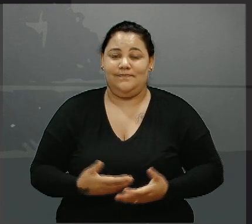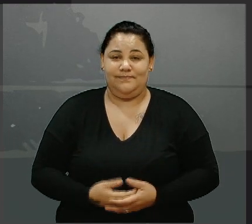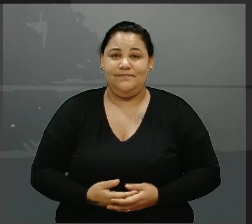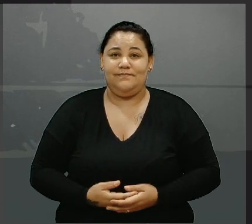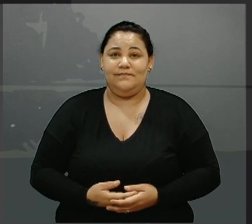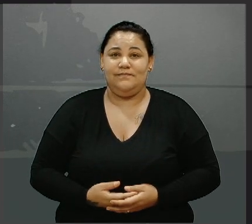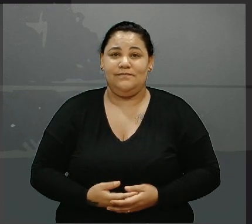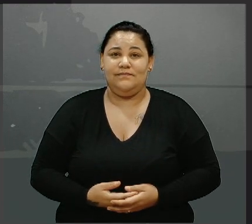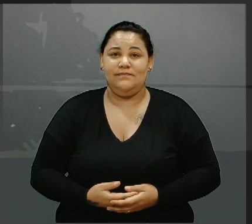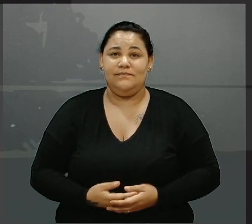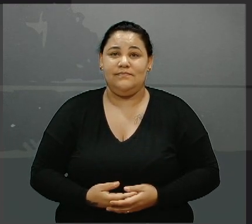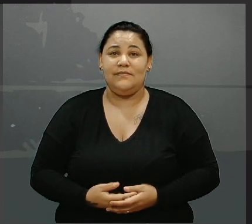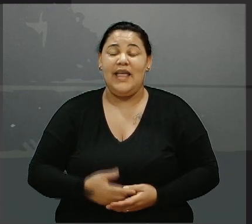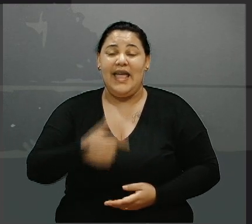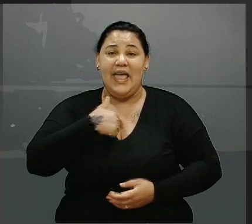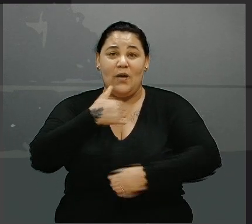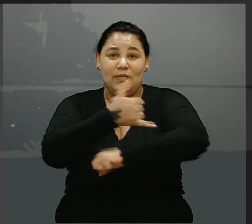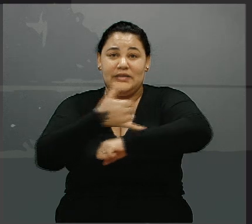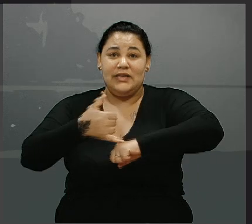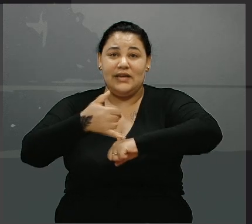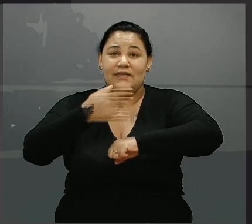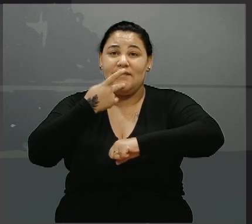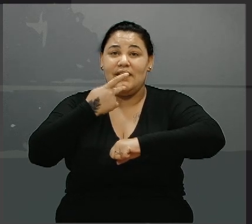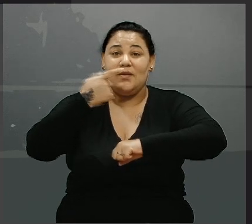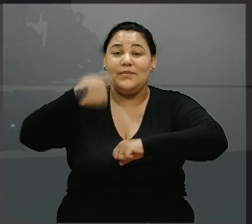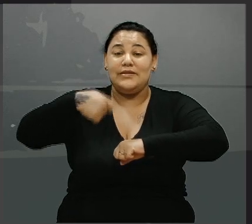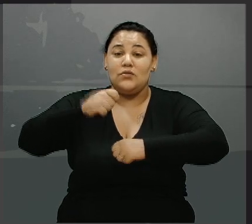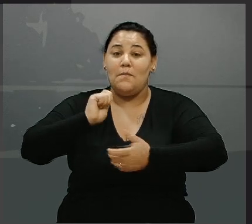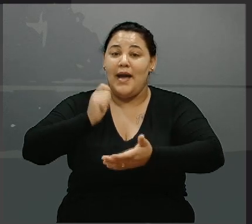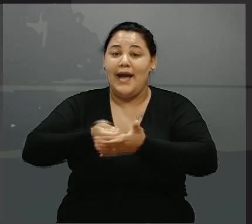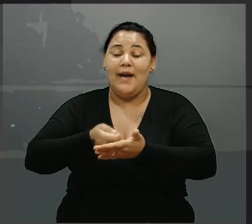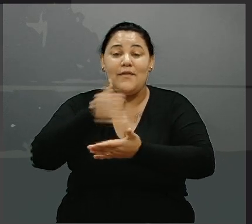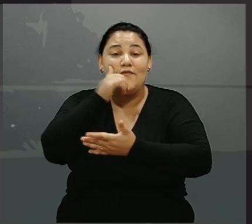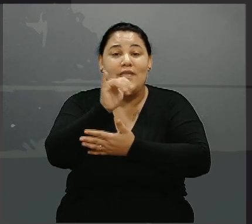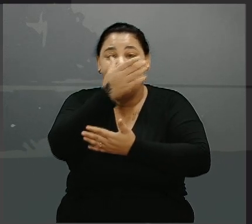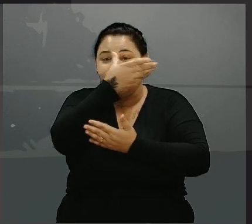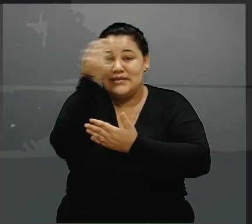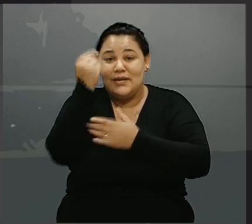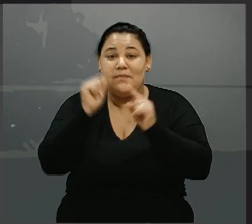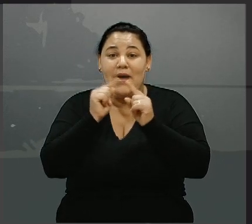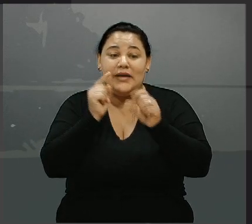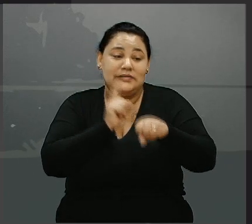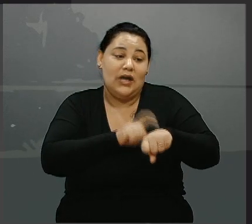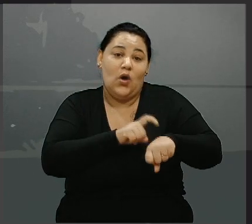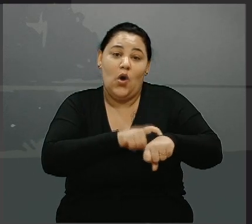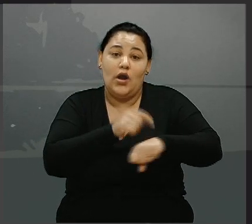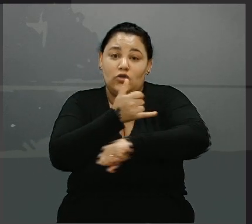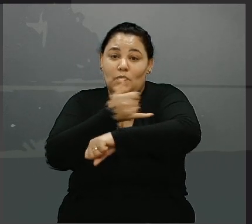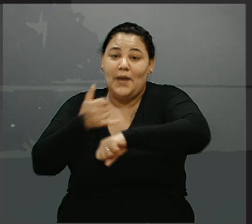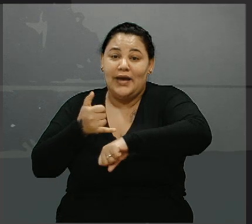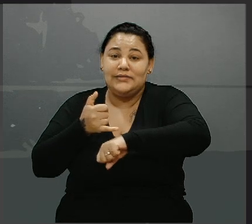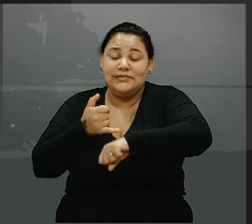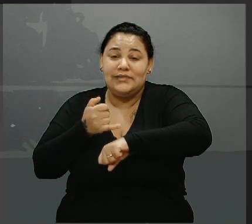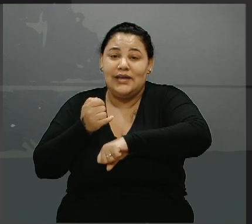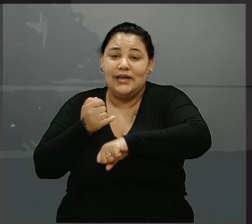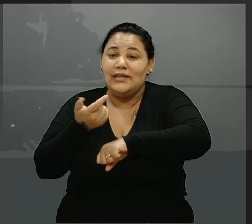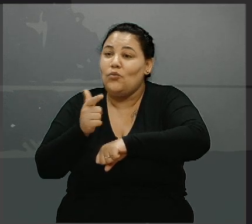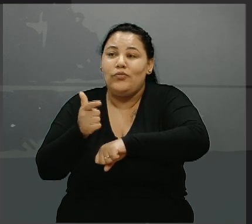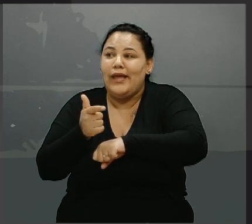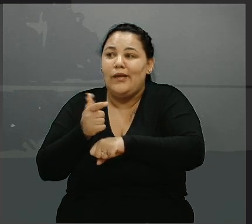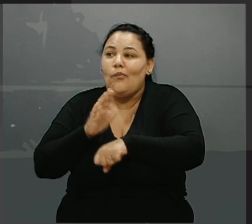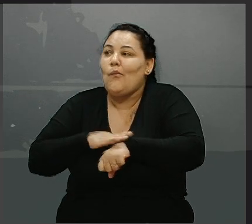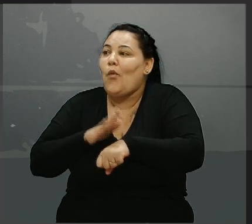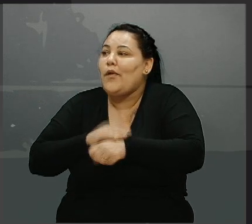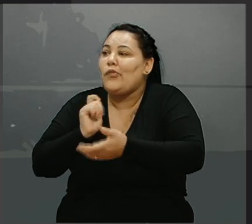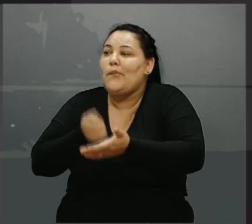Eu passei e eu disse assim, eu tenho que pagar para mim não esquecer. Só que na hora que tu passa, não está disponível para te pagar.